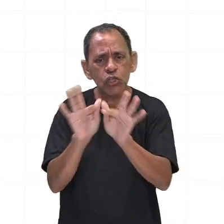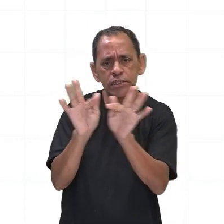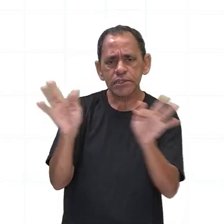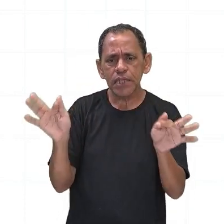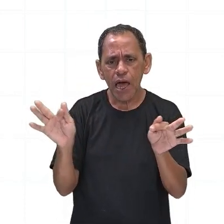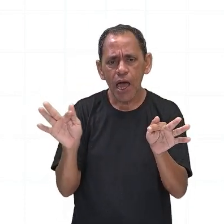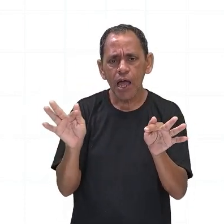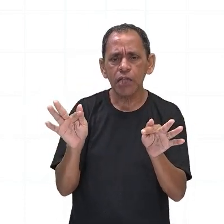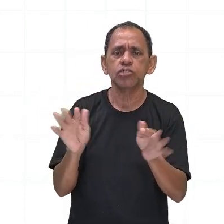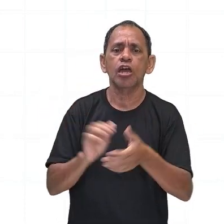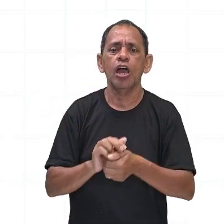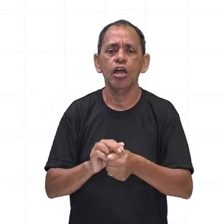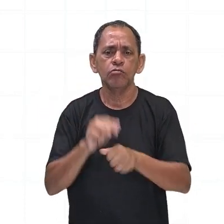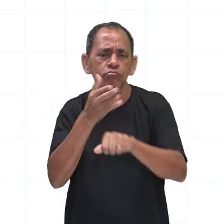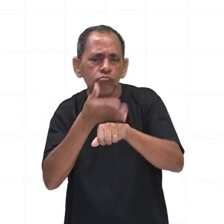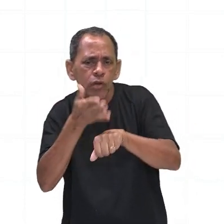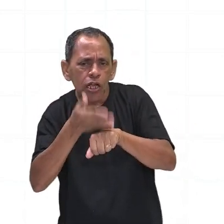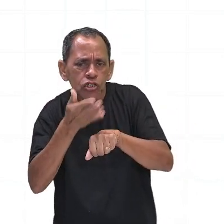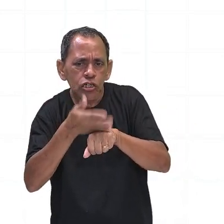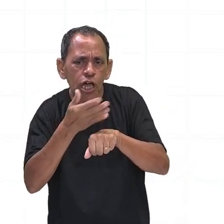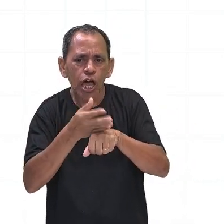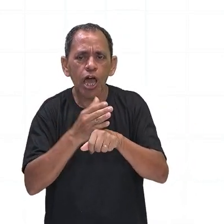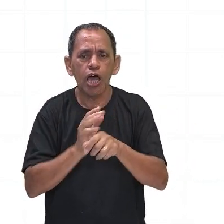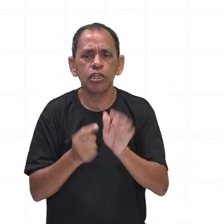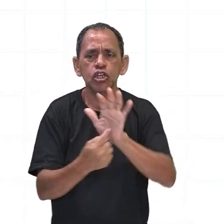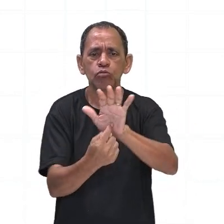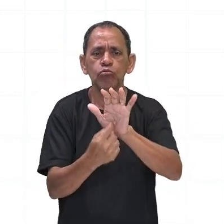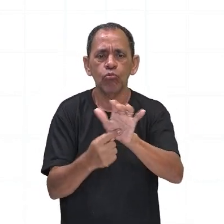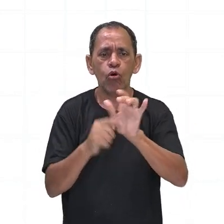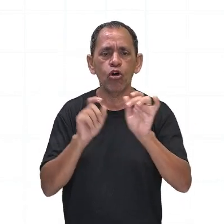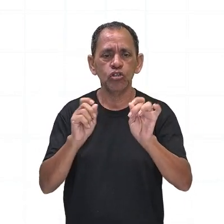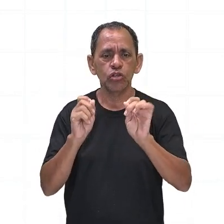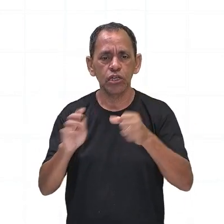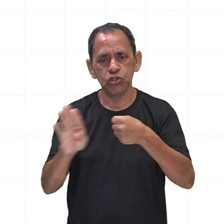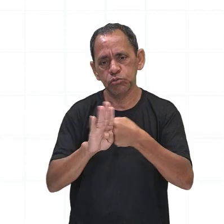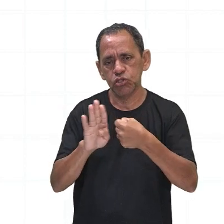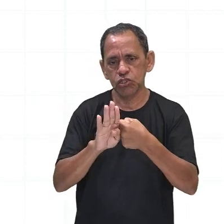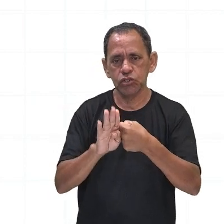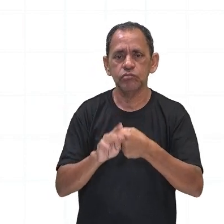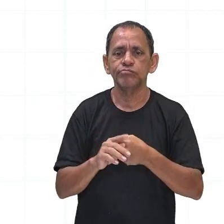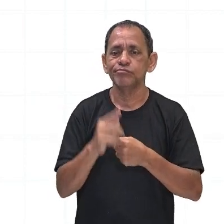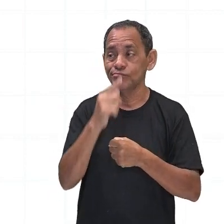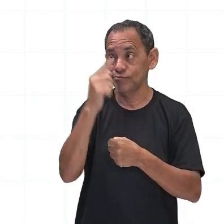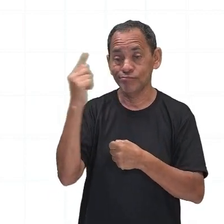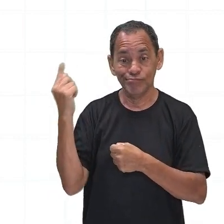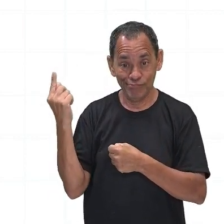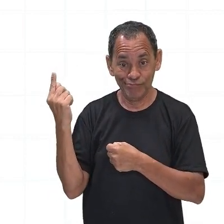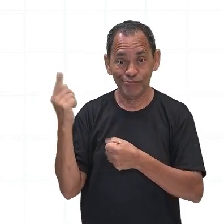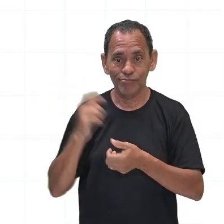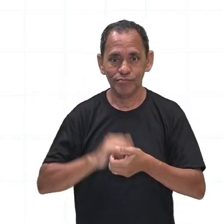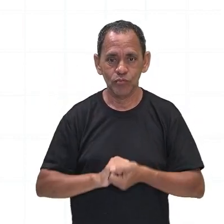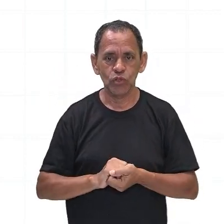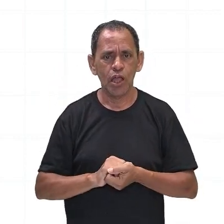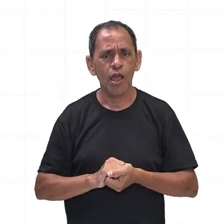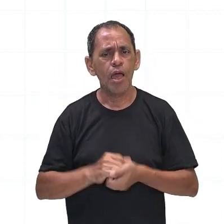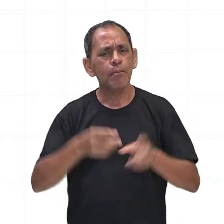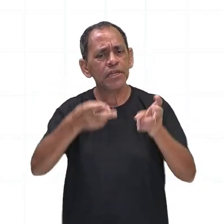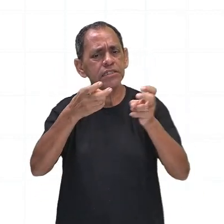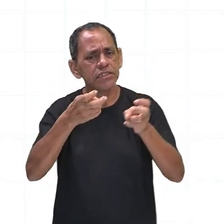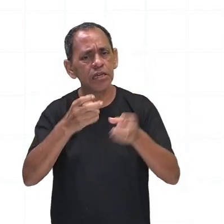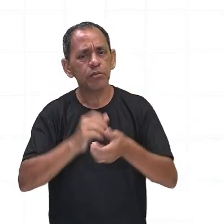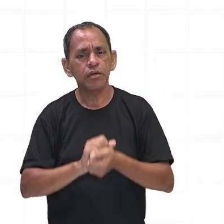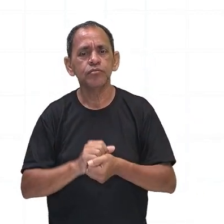os determinantes do substantivo? O adjetivo, o artigo, o numeral e o pronome. Vocês podem observar que